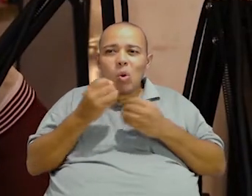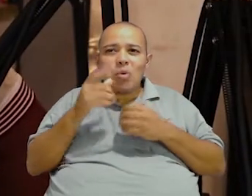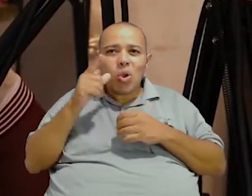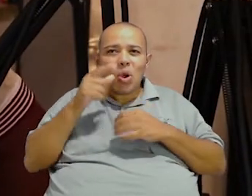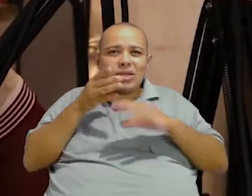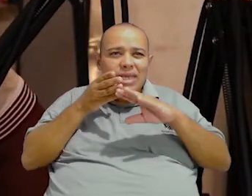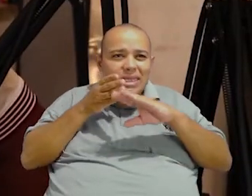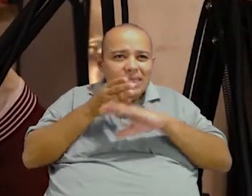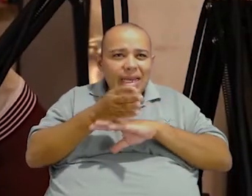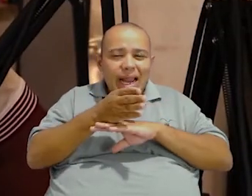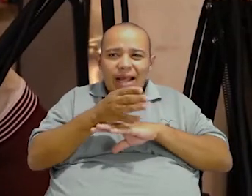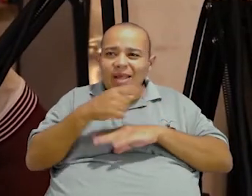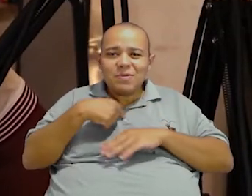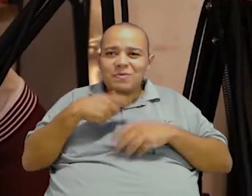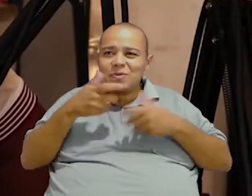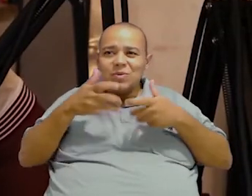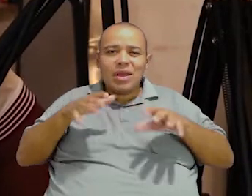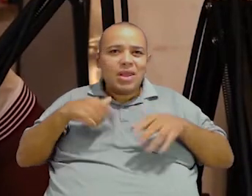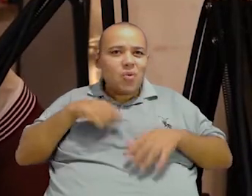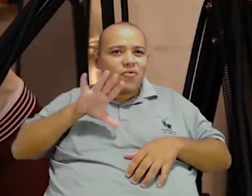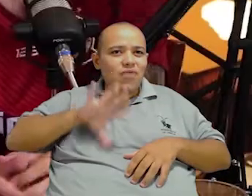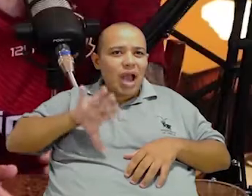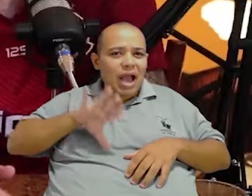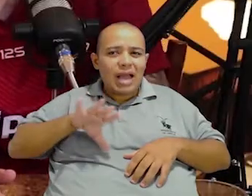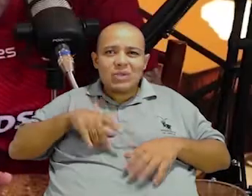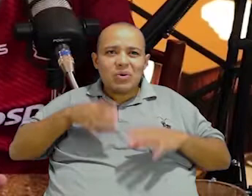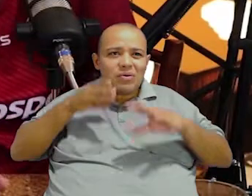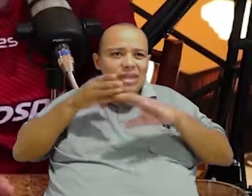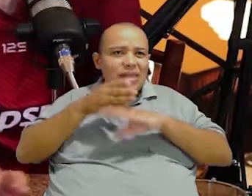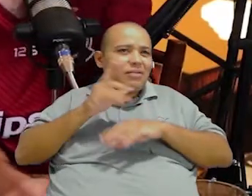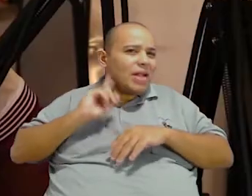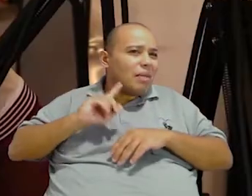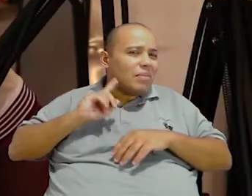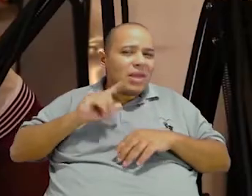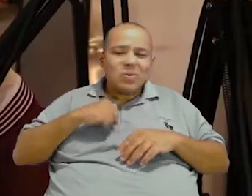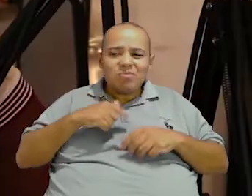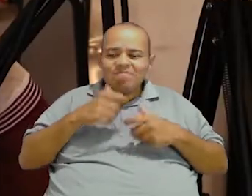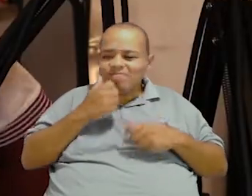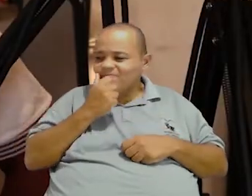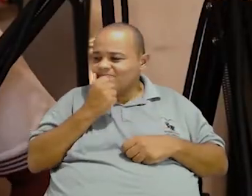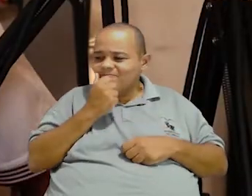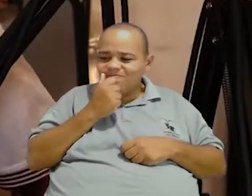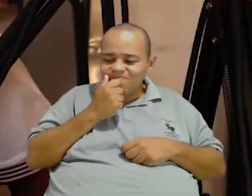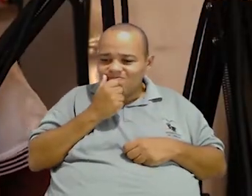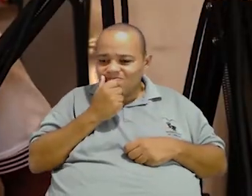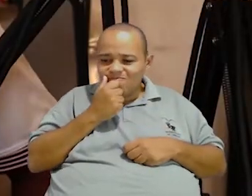parei, falei, meu Deus do céu, eu vou ter que entrar aqui dentro. Meu Deus do céu. Vou ter que entrar. Aí, peguei,